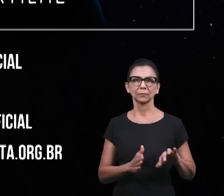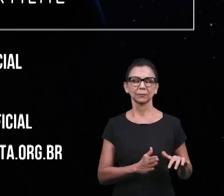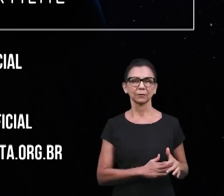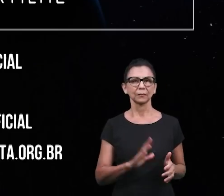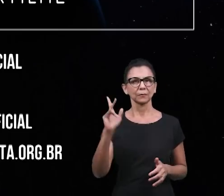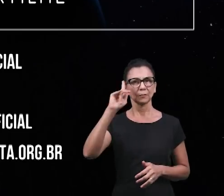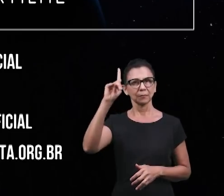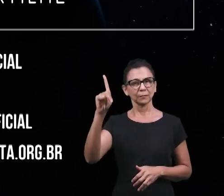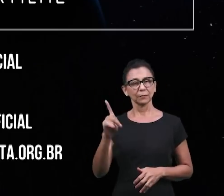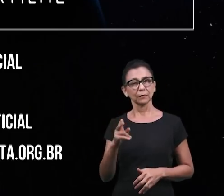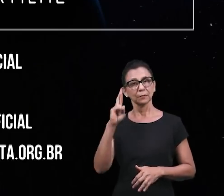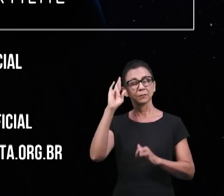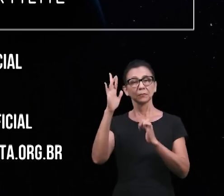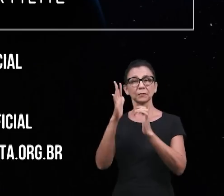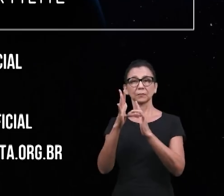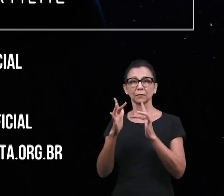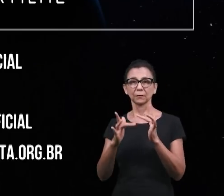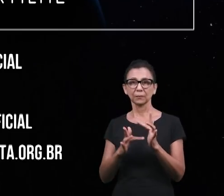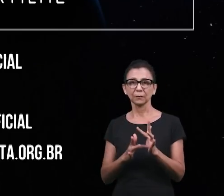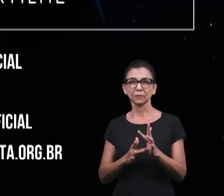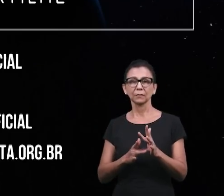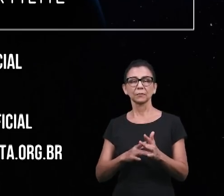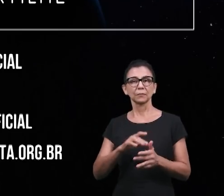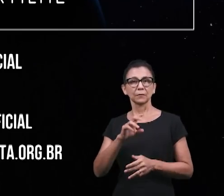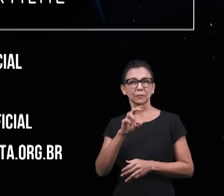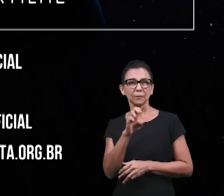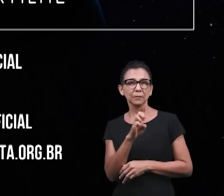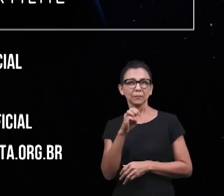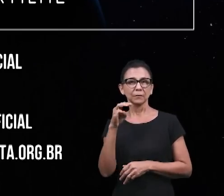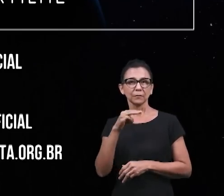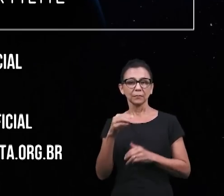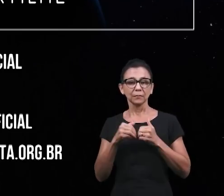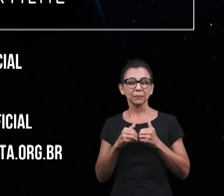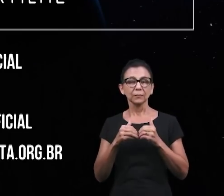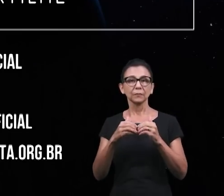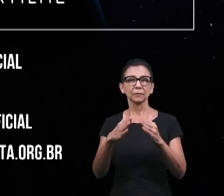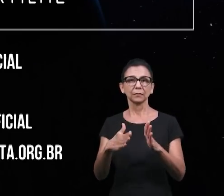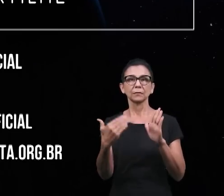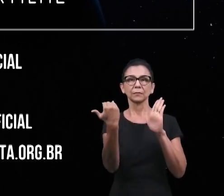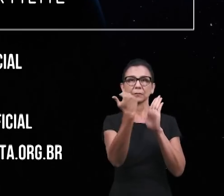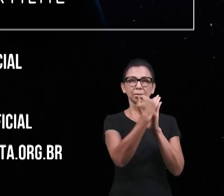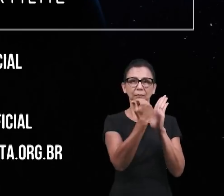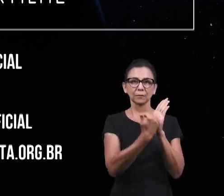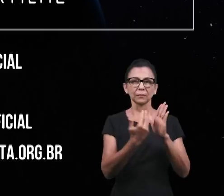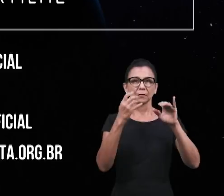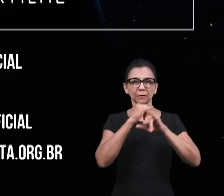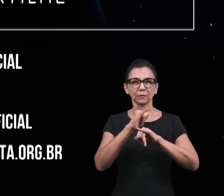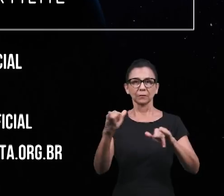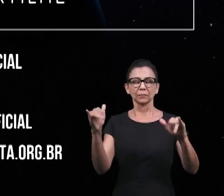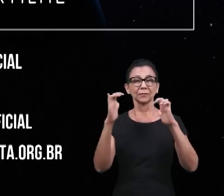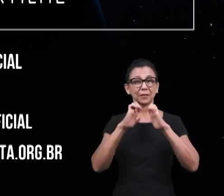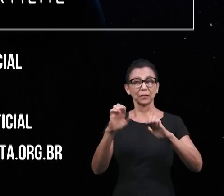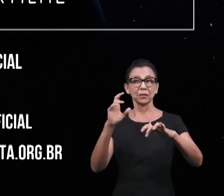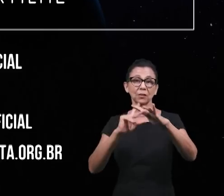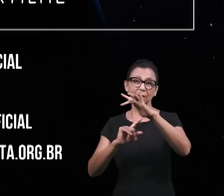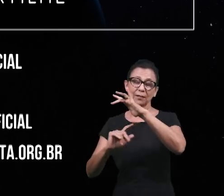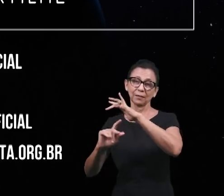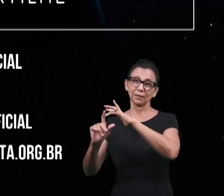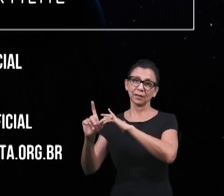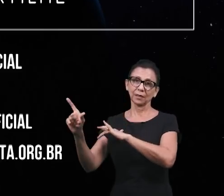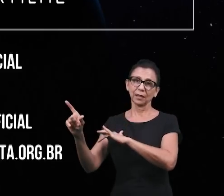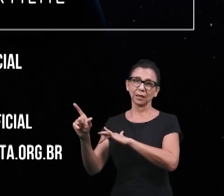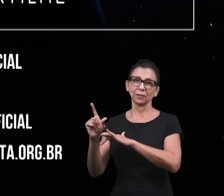A paz do Senhor Jesus. Dentro de 5 minutos, daremos início ao programa Anunciando o Evangelho